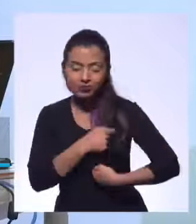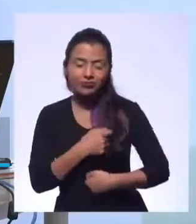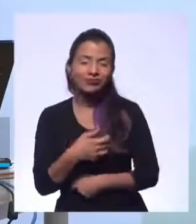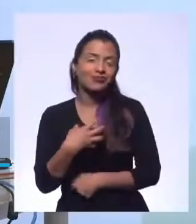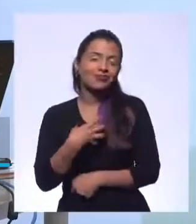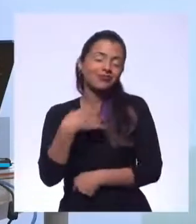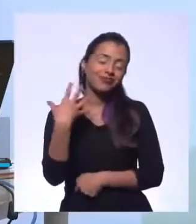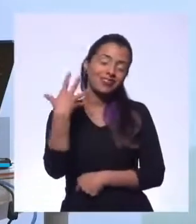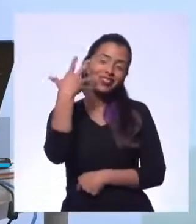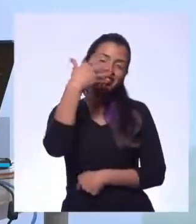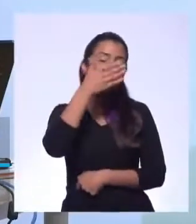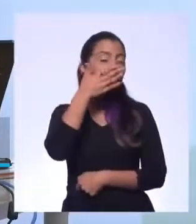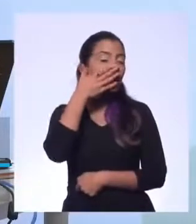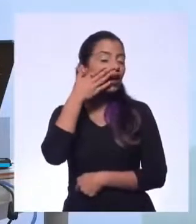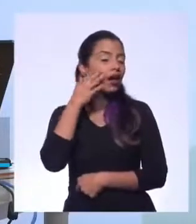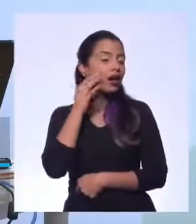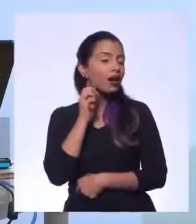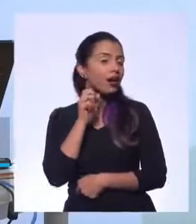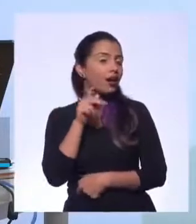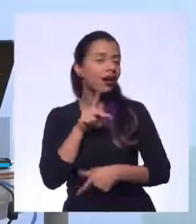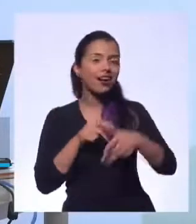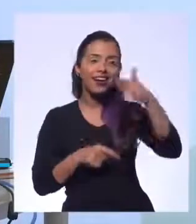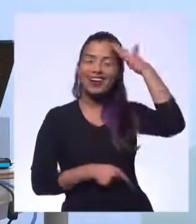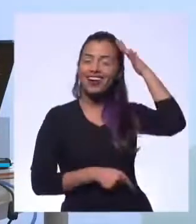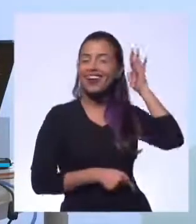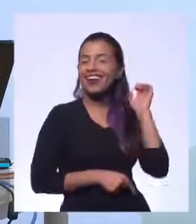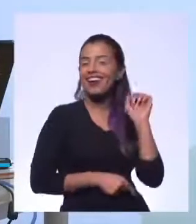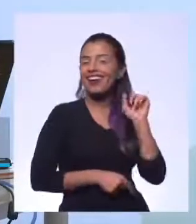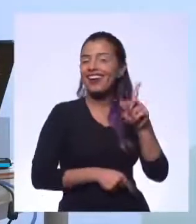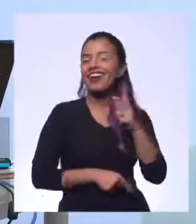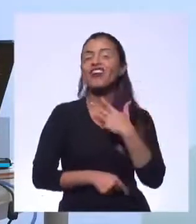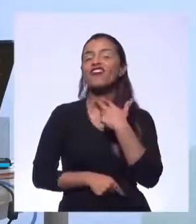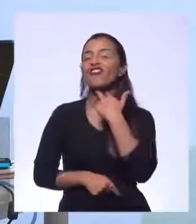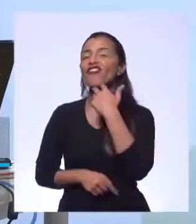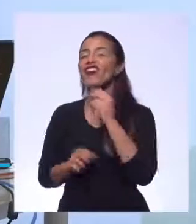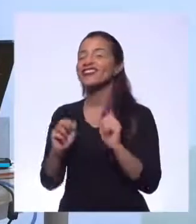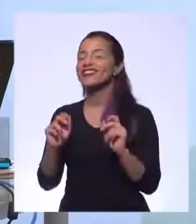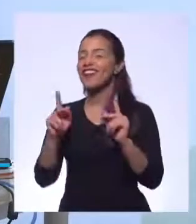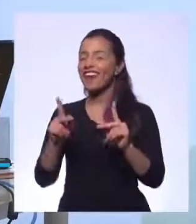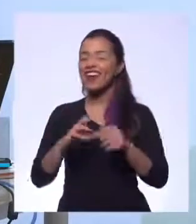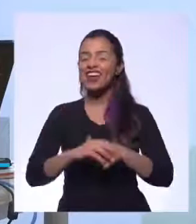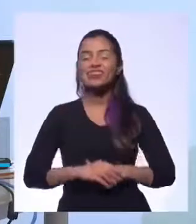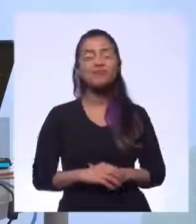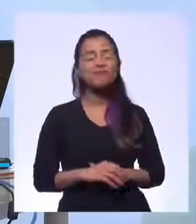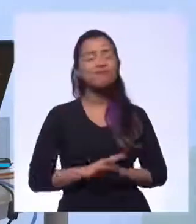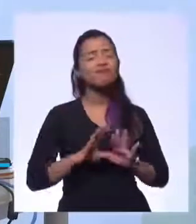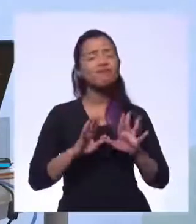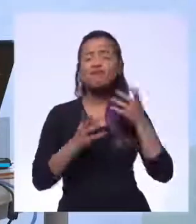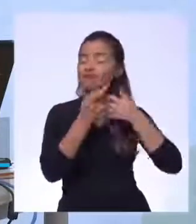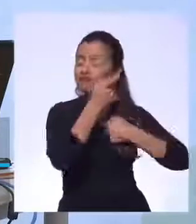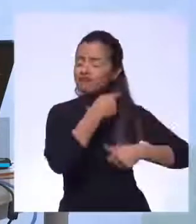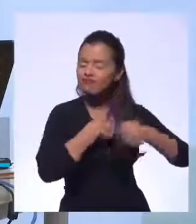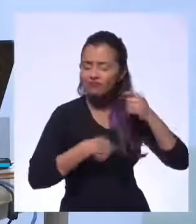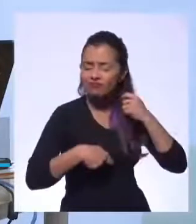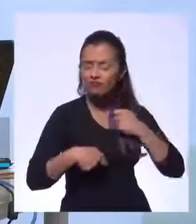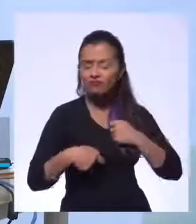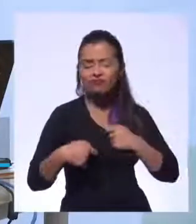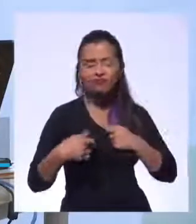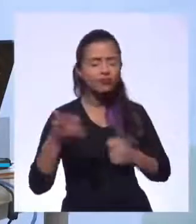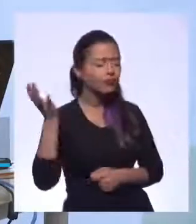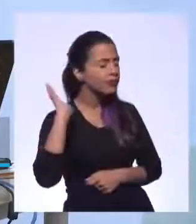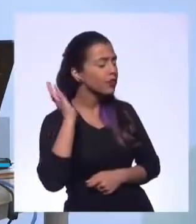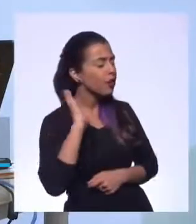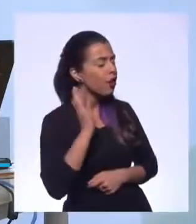linda. Pele, ok. Cabelo, ok. Voz, ok. Até que escuta um. Olá